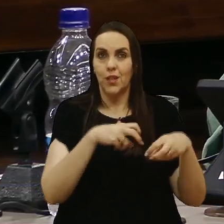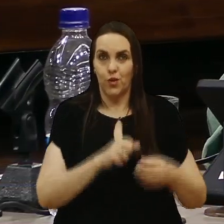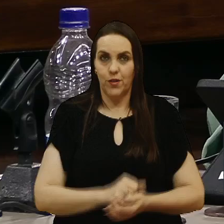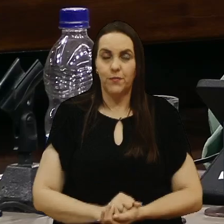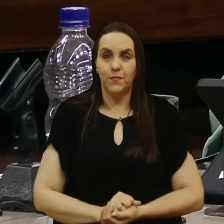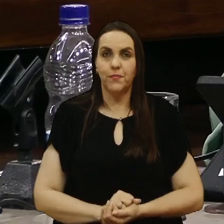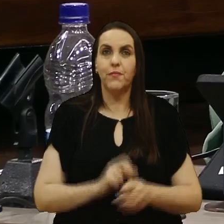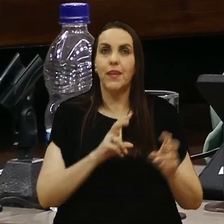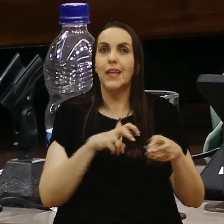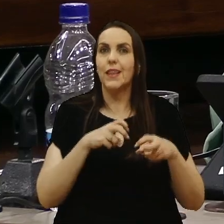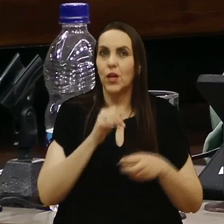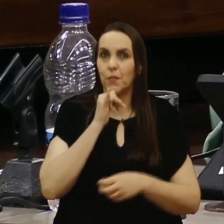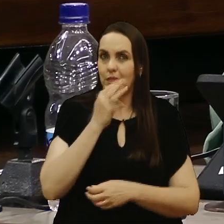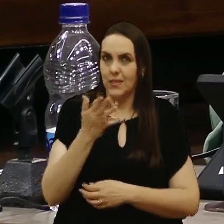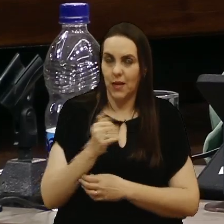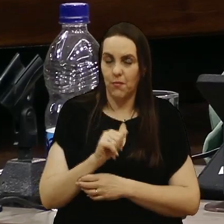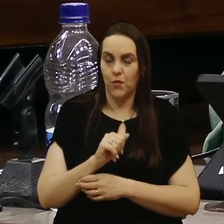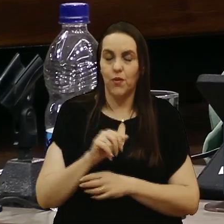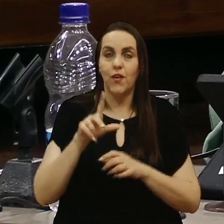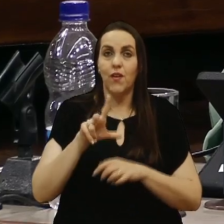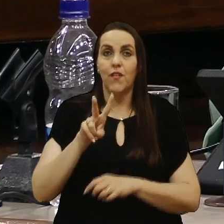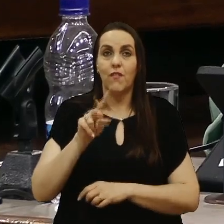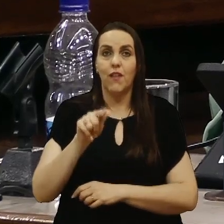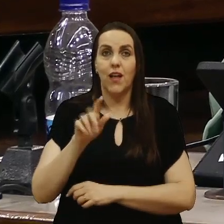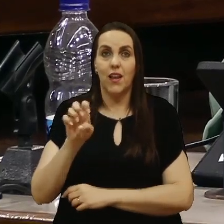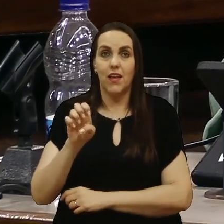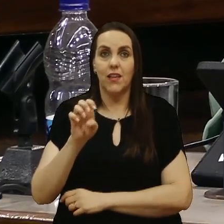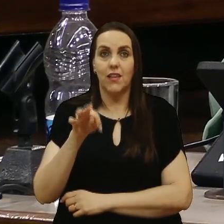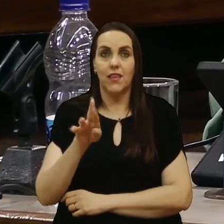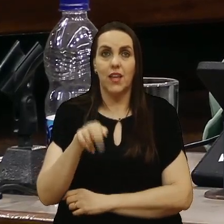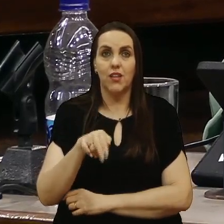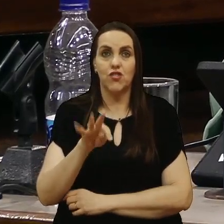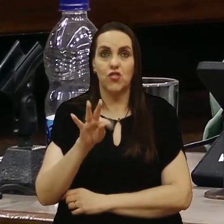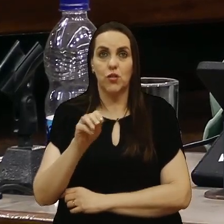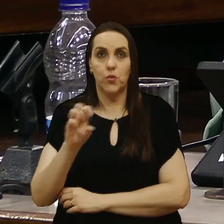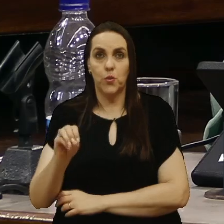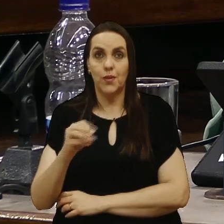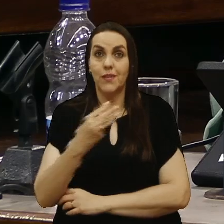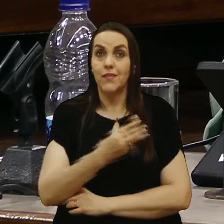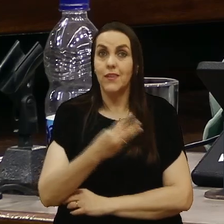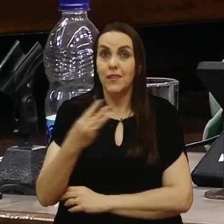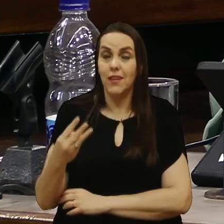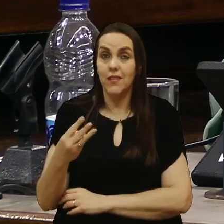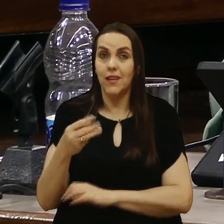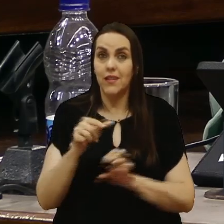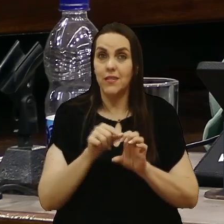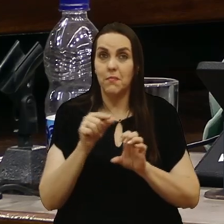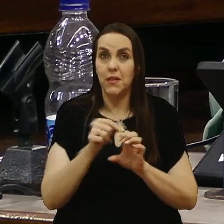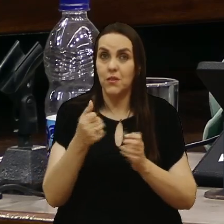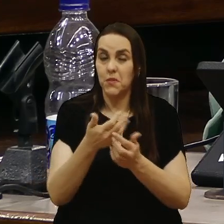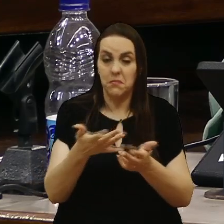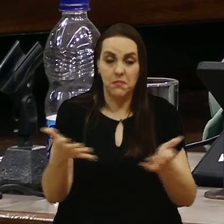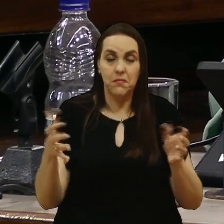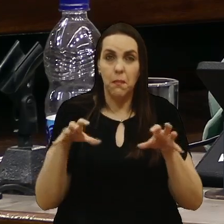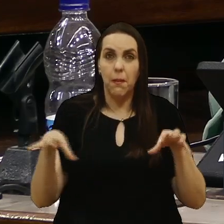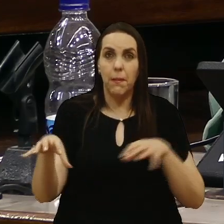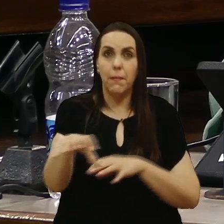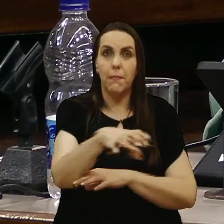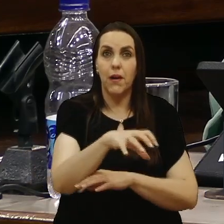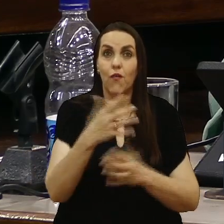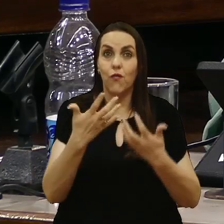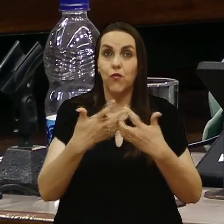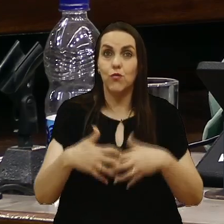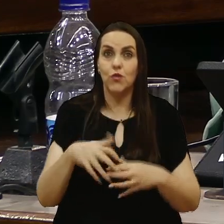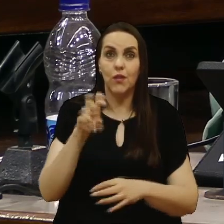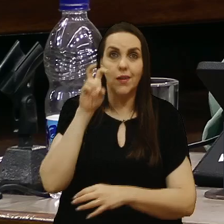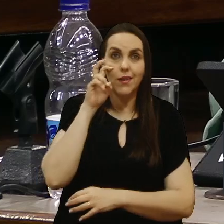interior, por exemplo, Vale Trentino, a gente tem 33 empreendimentos que estão funcionando de